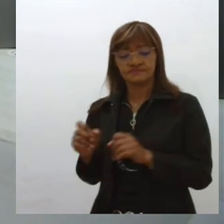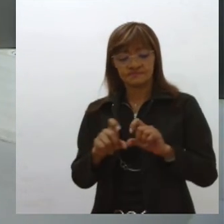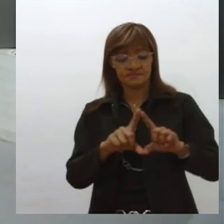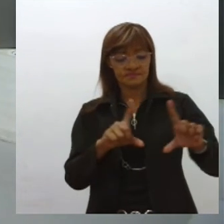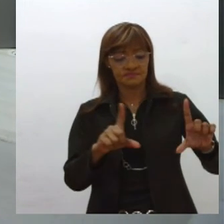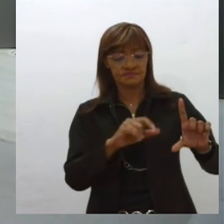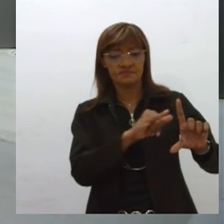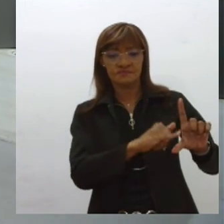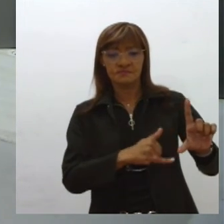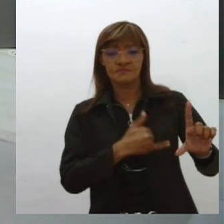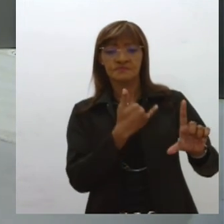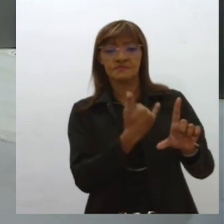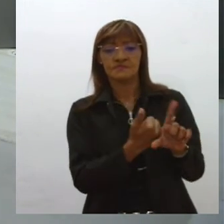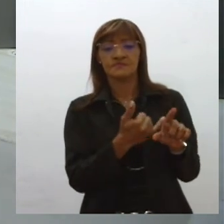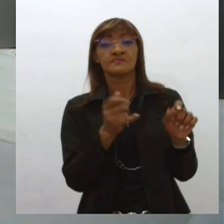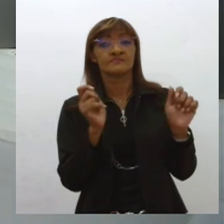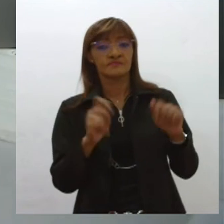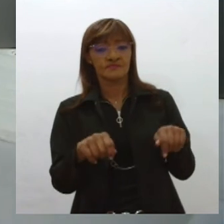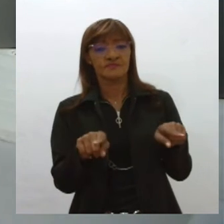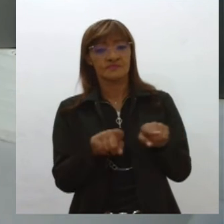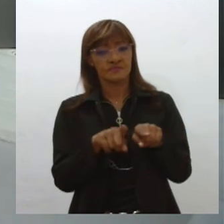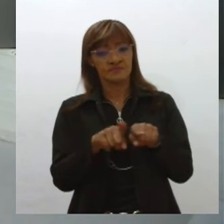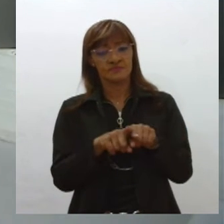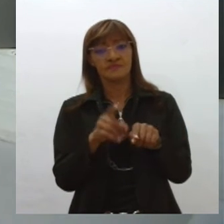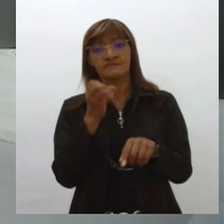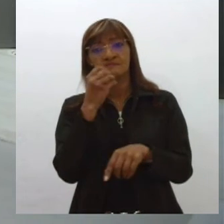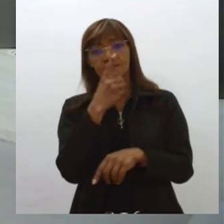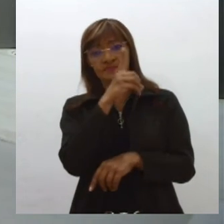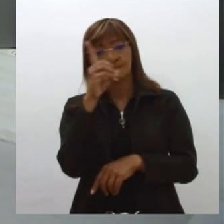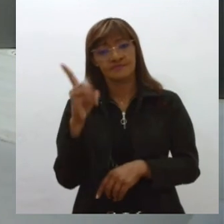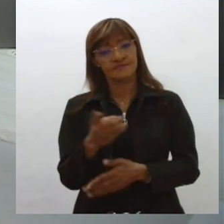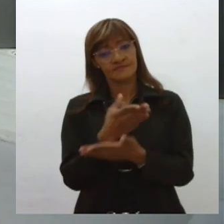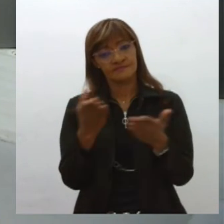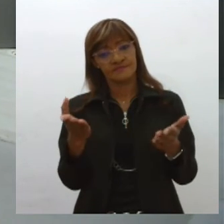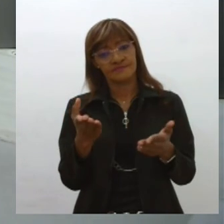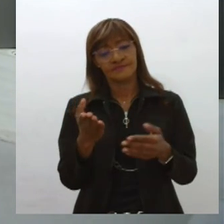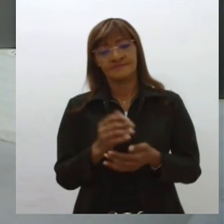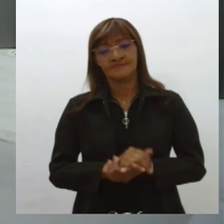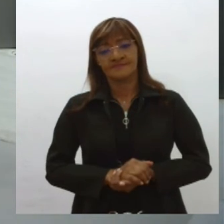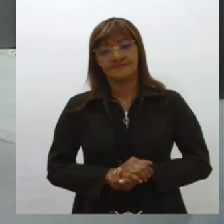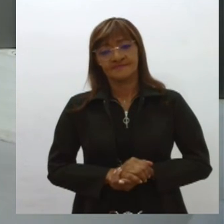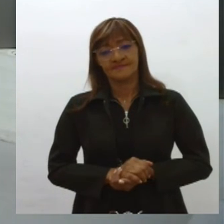você também acessa o nosso canal no YouTube. Um bom dia para você e bom fim de semana.